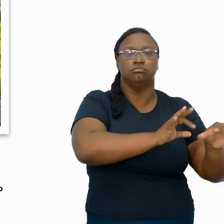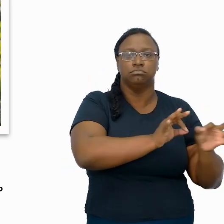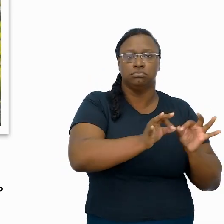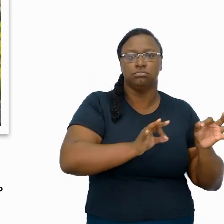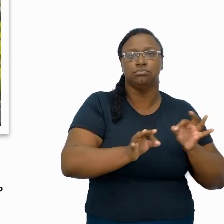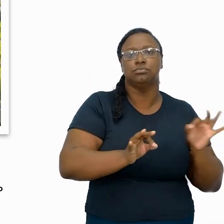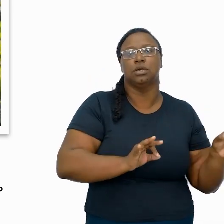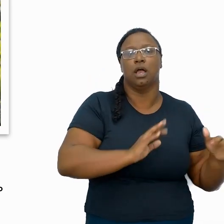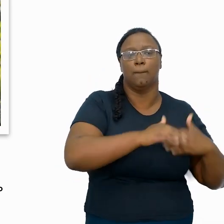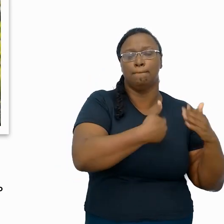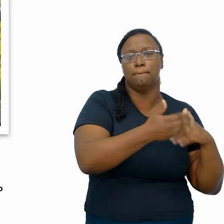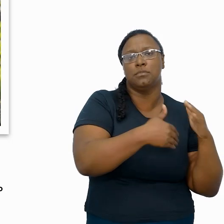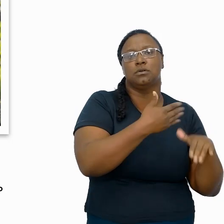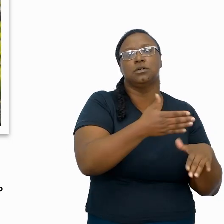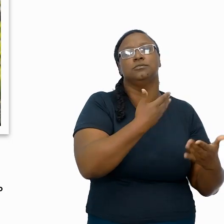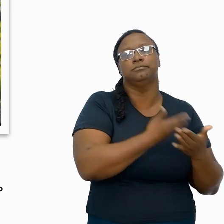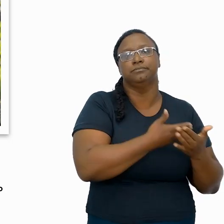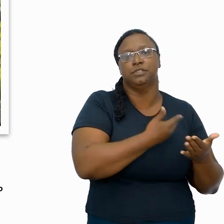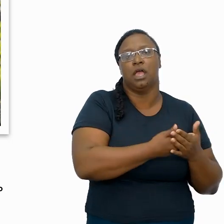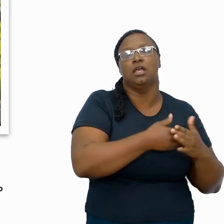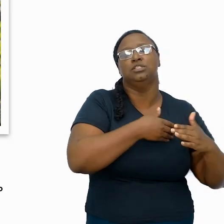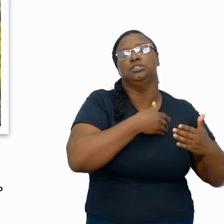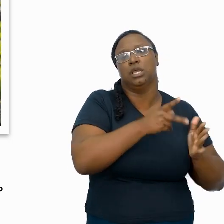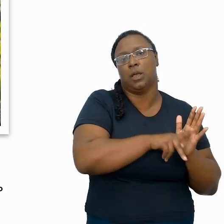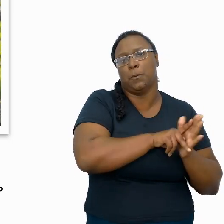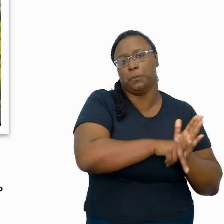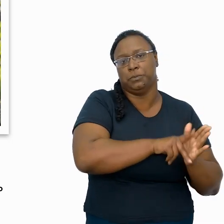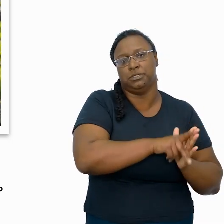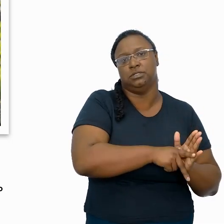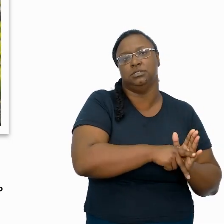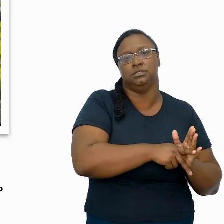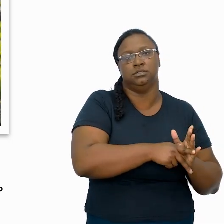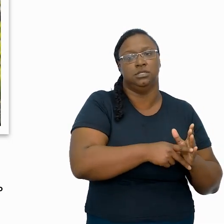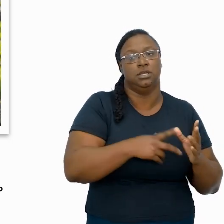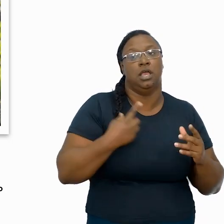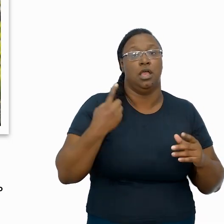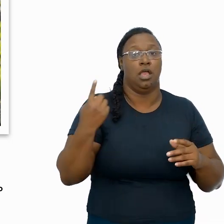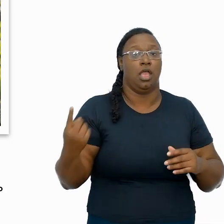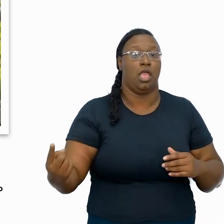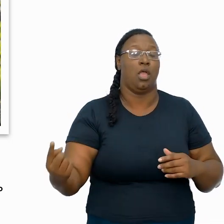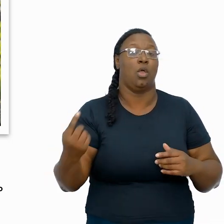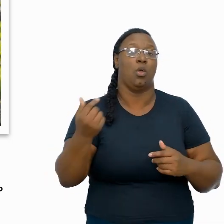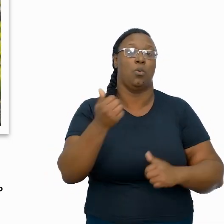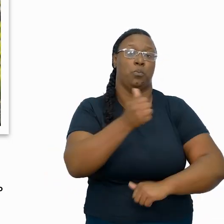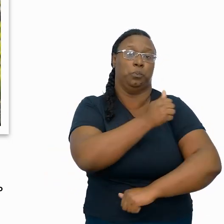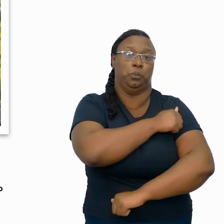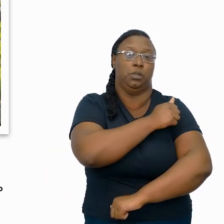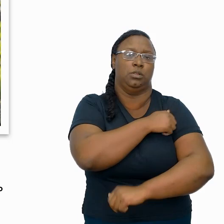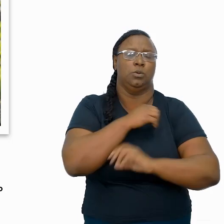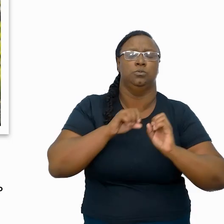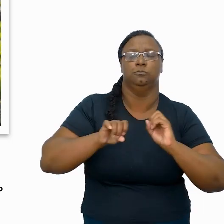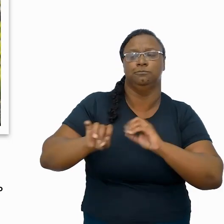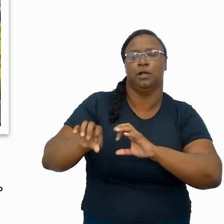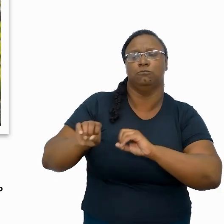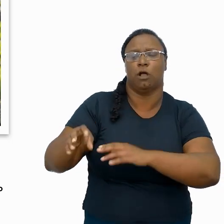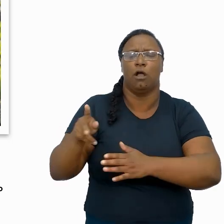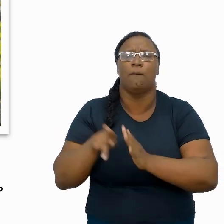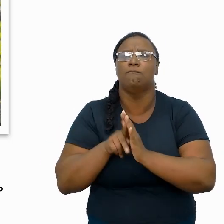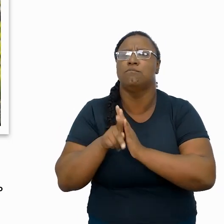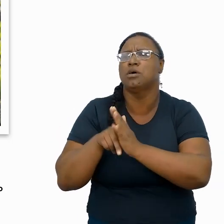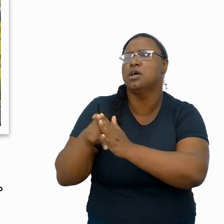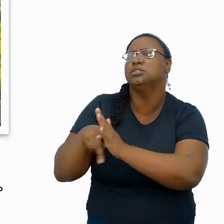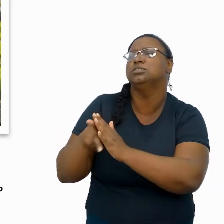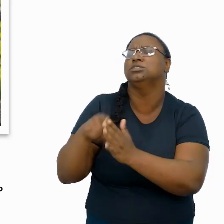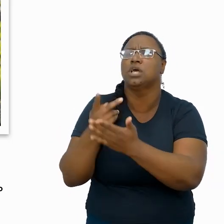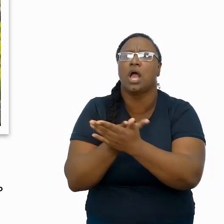e no desenvolvimento de atividades investigativas que instiguem, né, os alunos a investigar algum problema, a